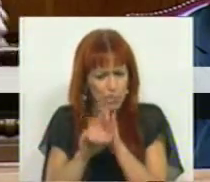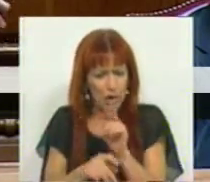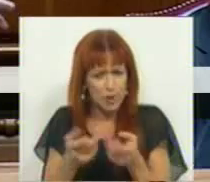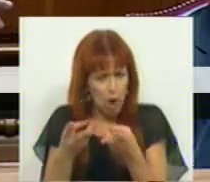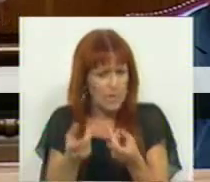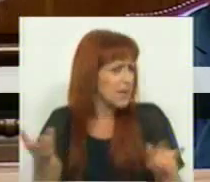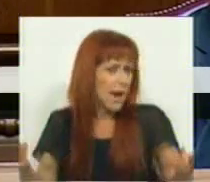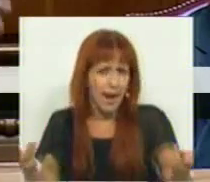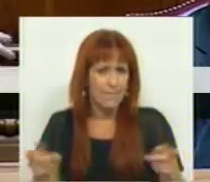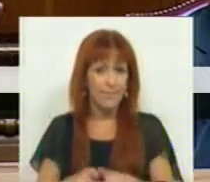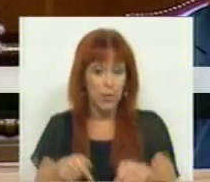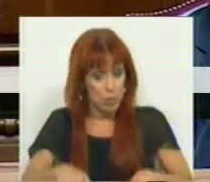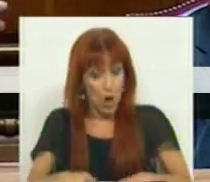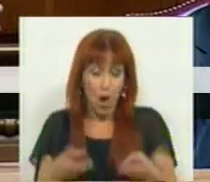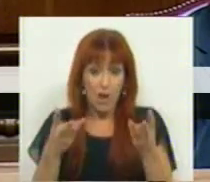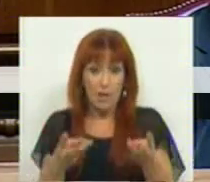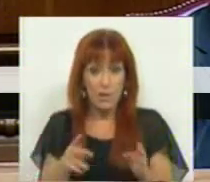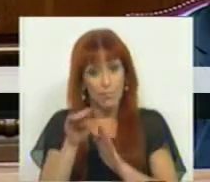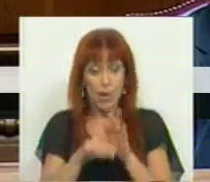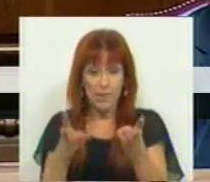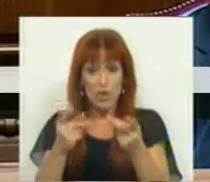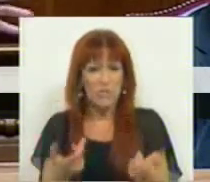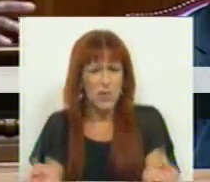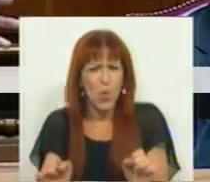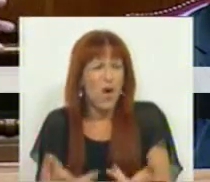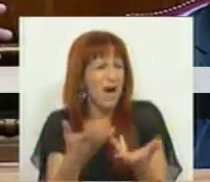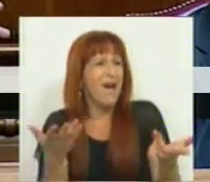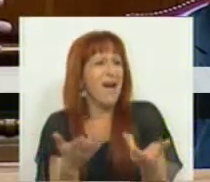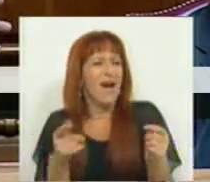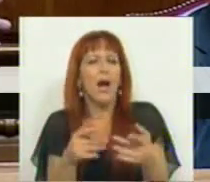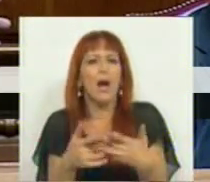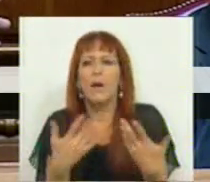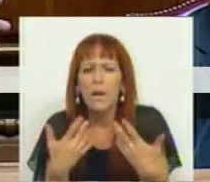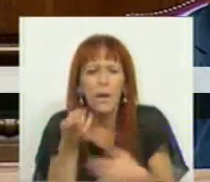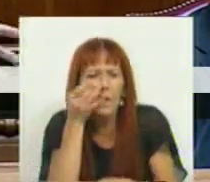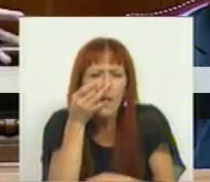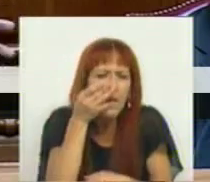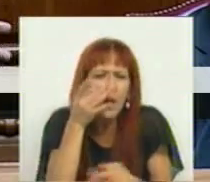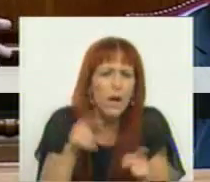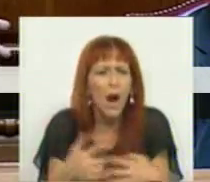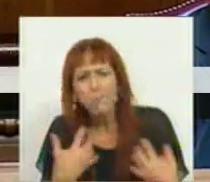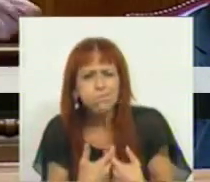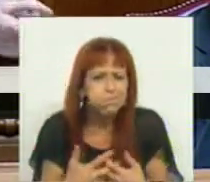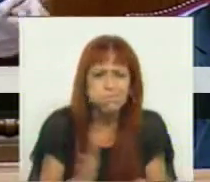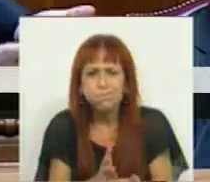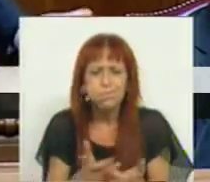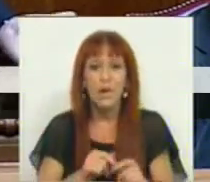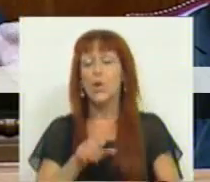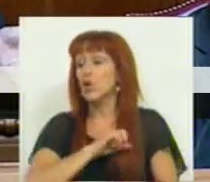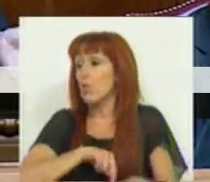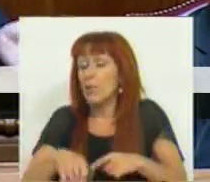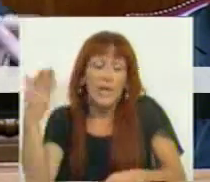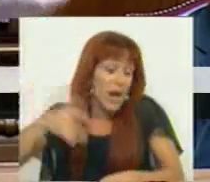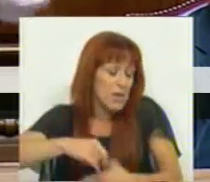programas orçamentais, dos atuais programas orçamentais. Não há, portanto, aí nenhuma opacidade, Sr. Deputado, nem nenhuma hesitação. O Sr. Deputado pode estar